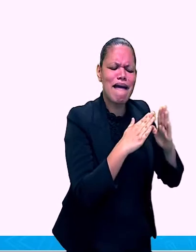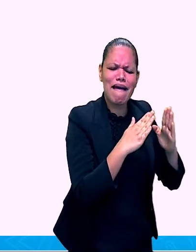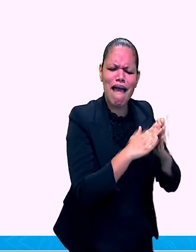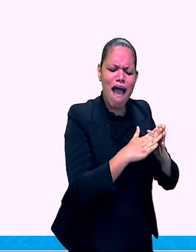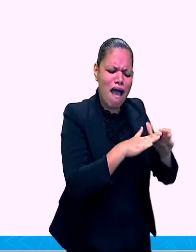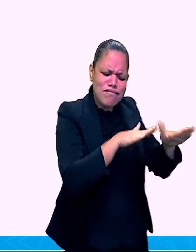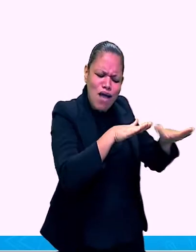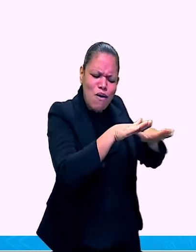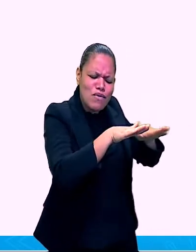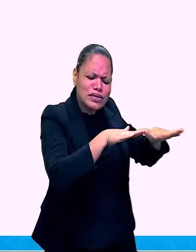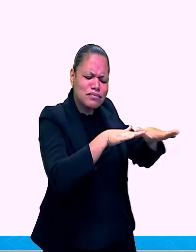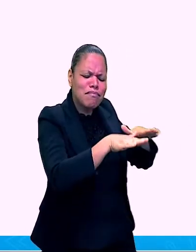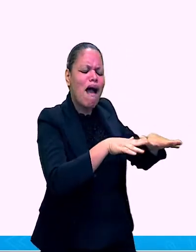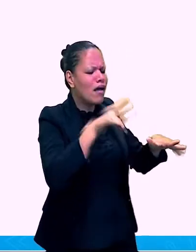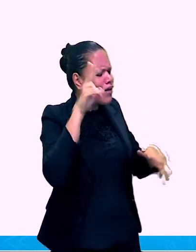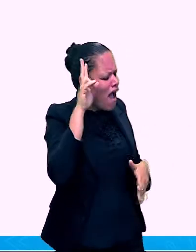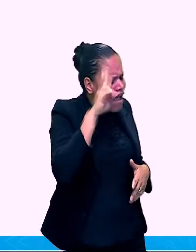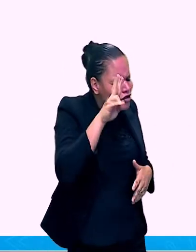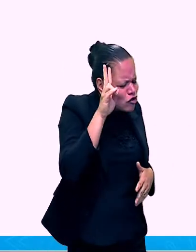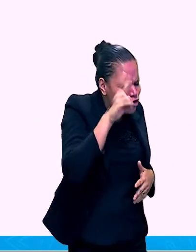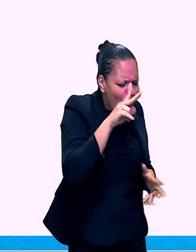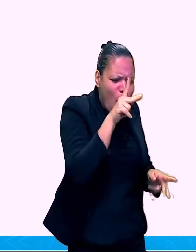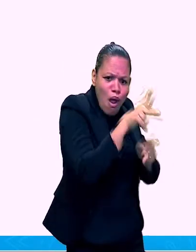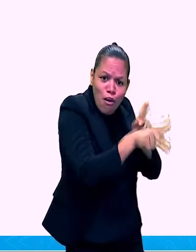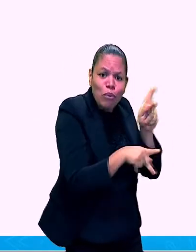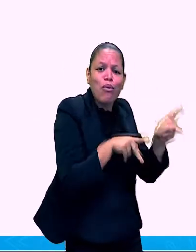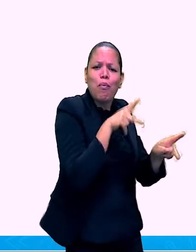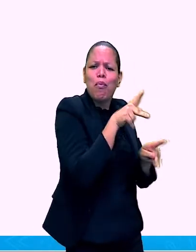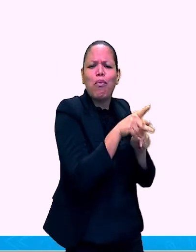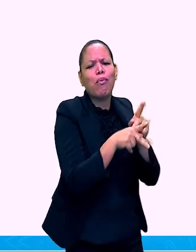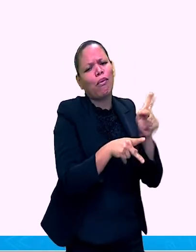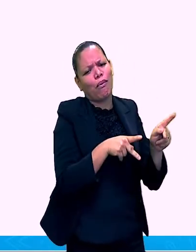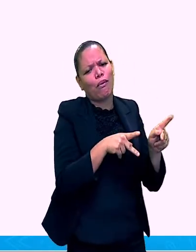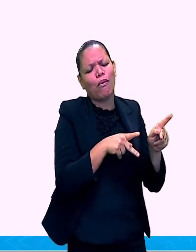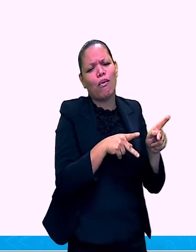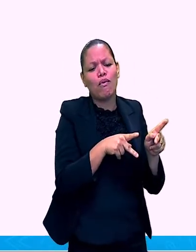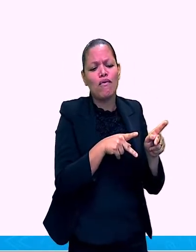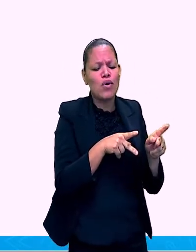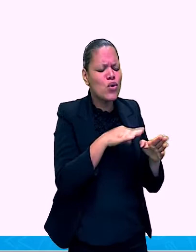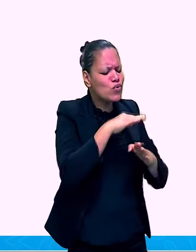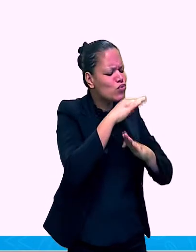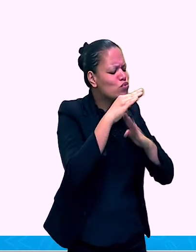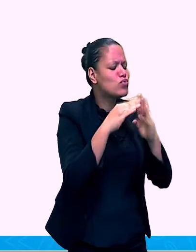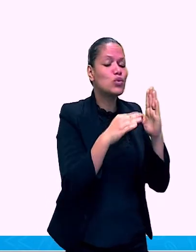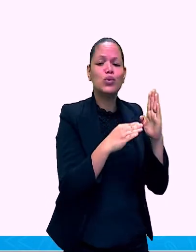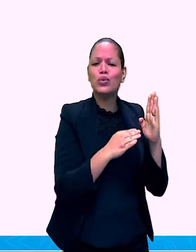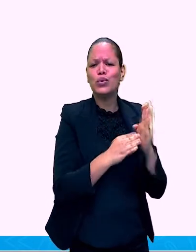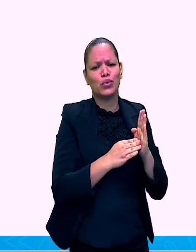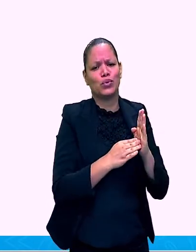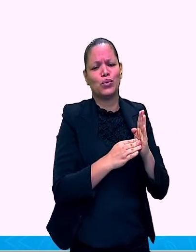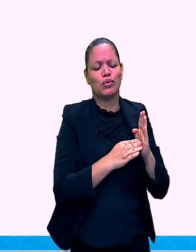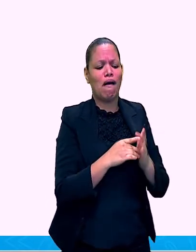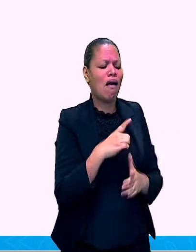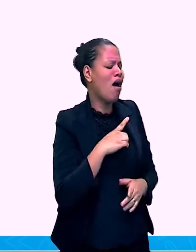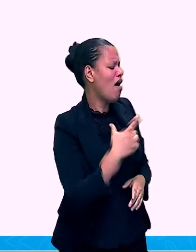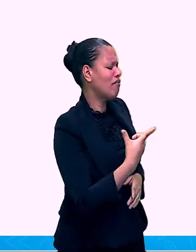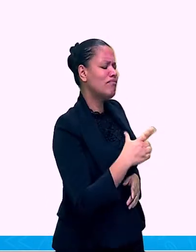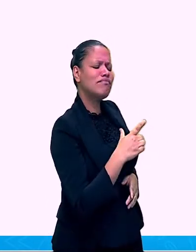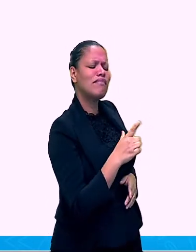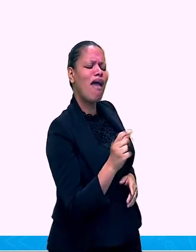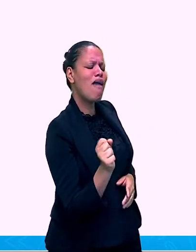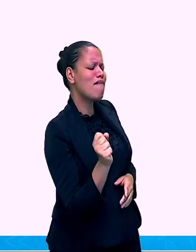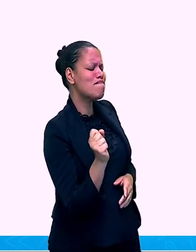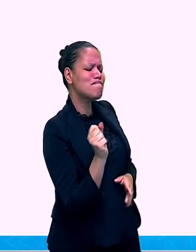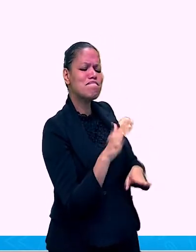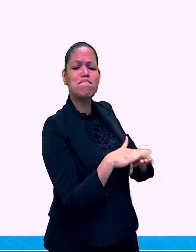A história daquele povo. Aquele nominho que eu escrevi na parede da minha casa, ele não existe mais. Ele foi destruído